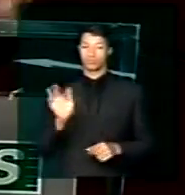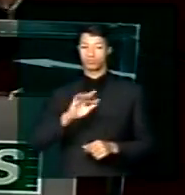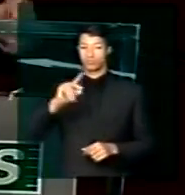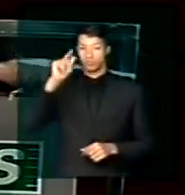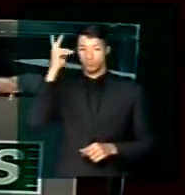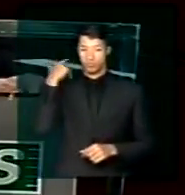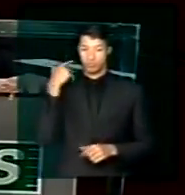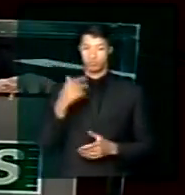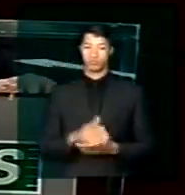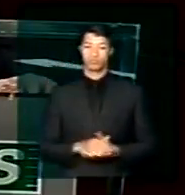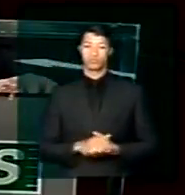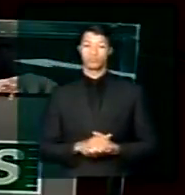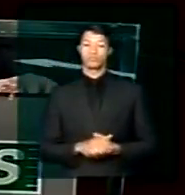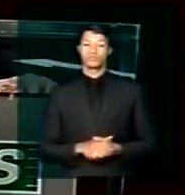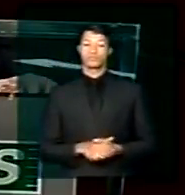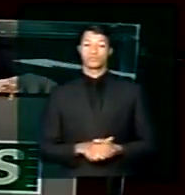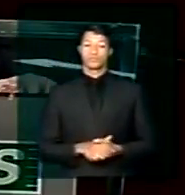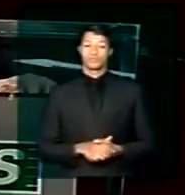passado. Pode passar.